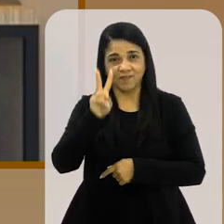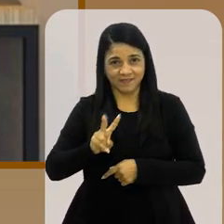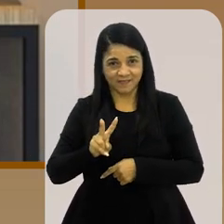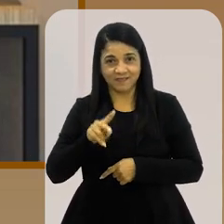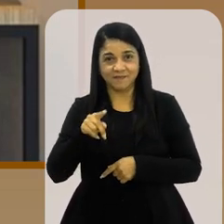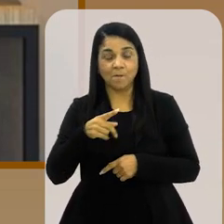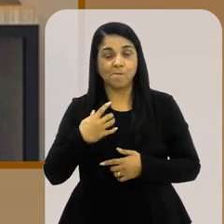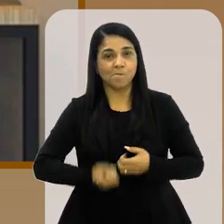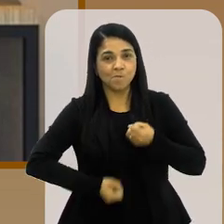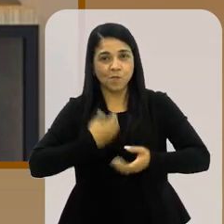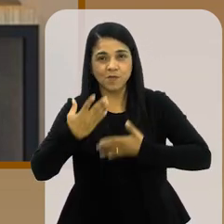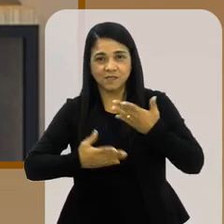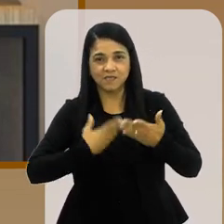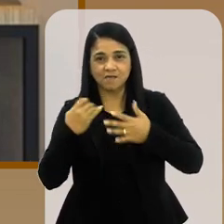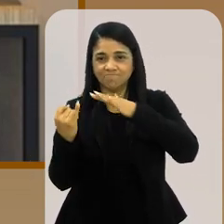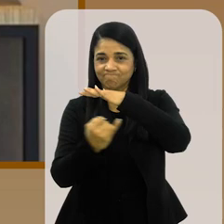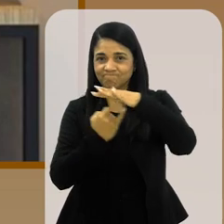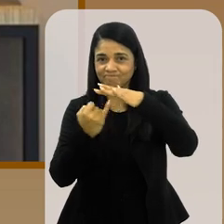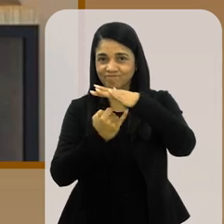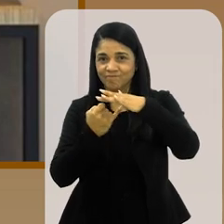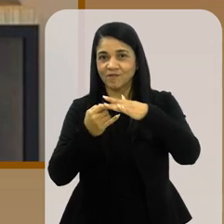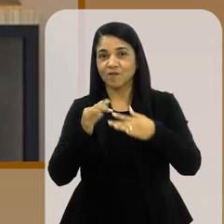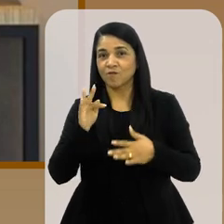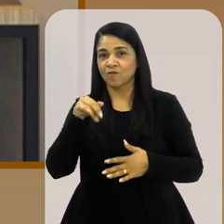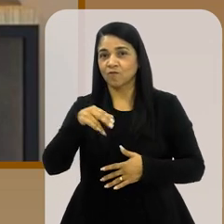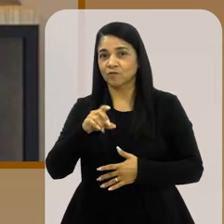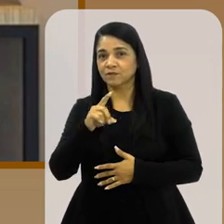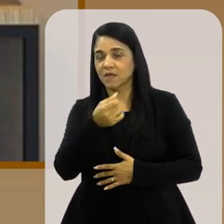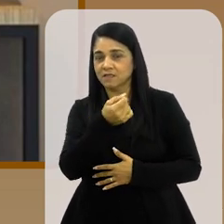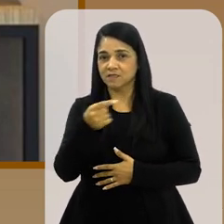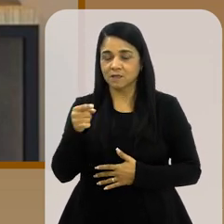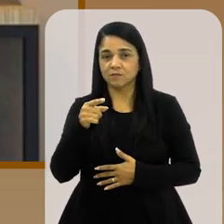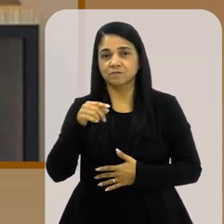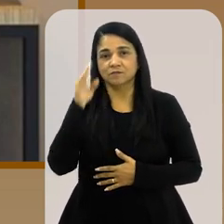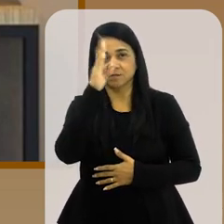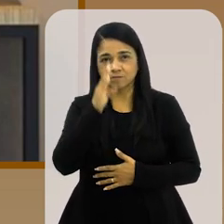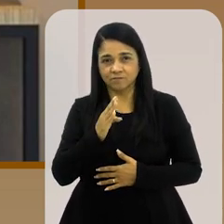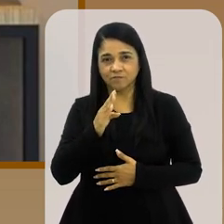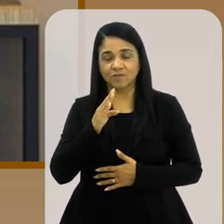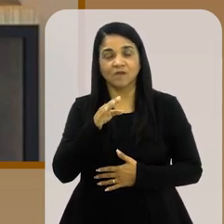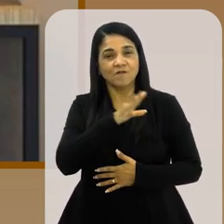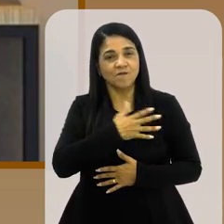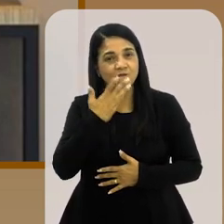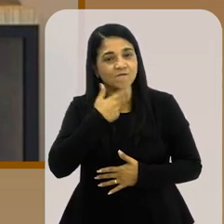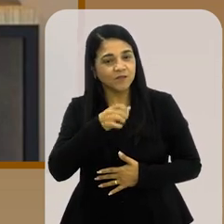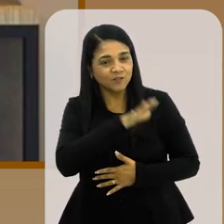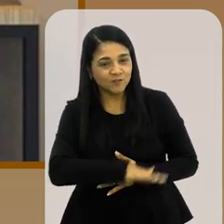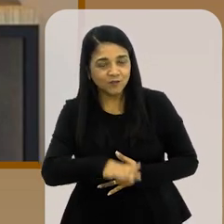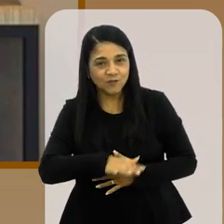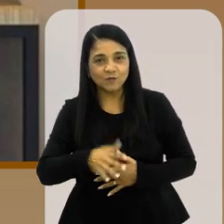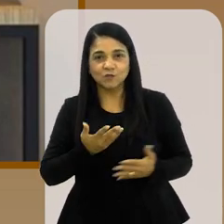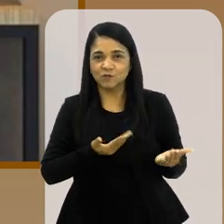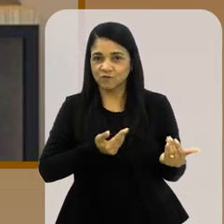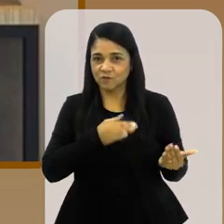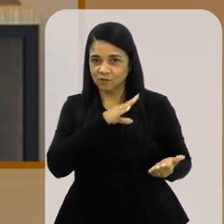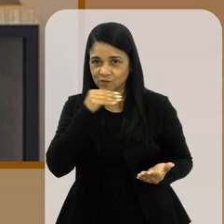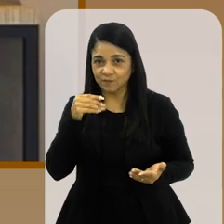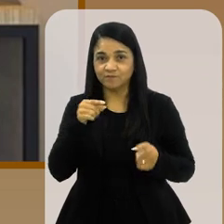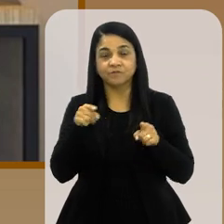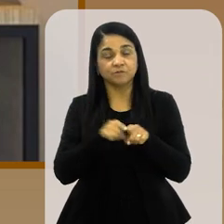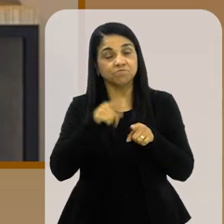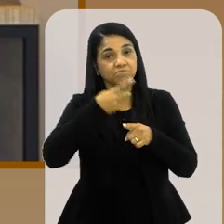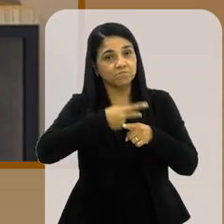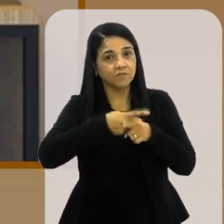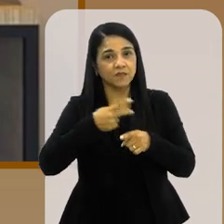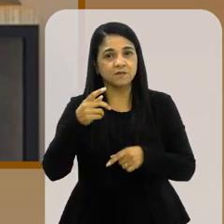Fundação Nacional do Livro Infantil e Juvenil, além de ganhar outros prêmios, como da Associação Paulista de